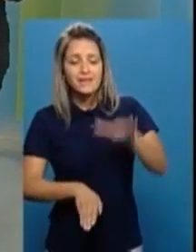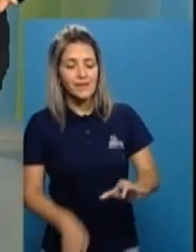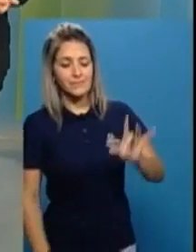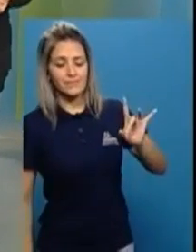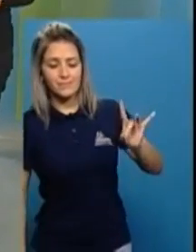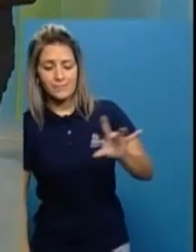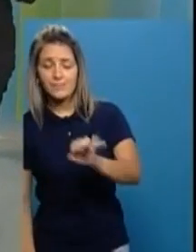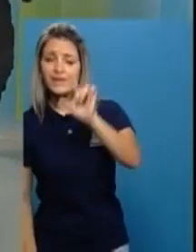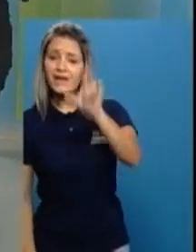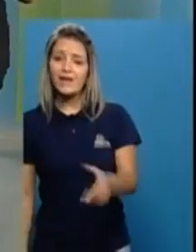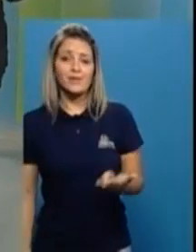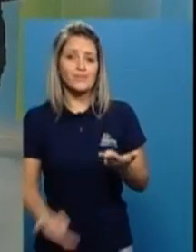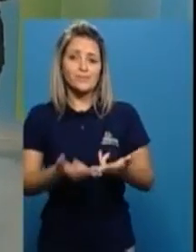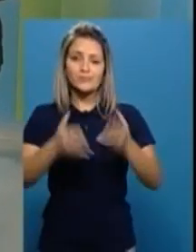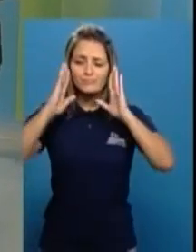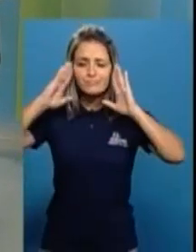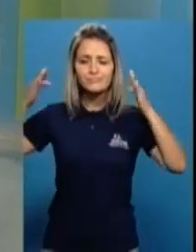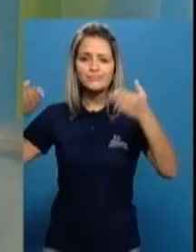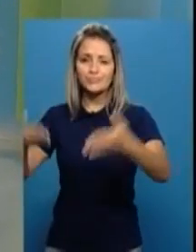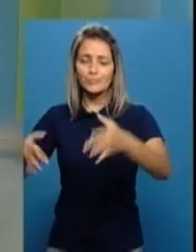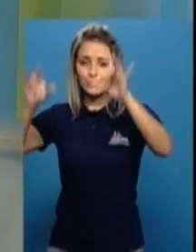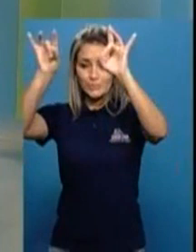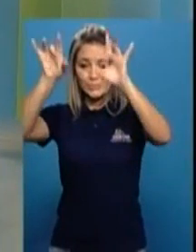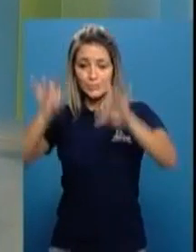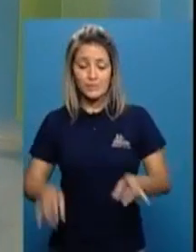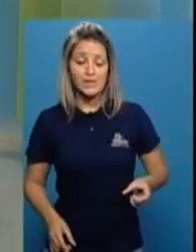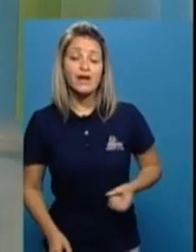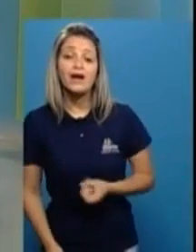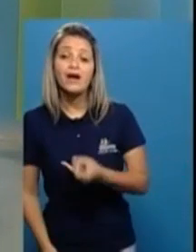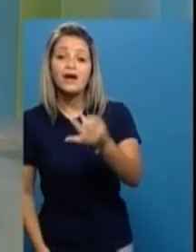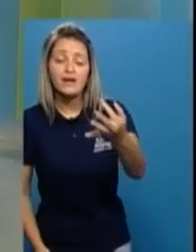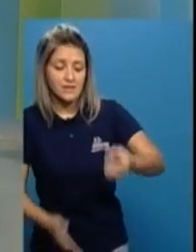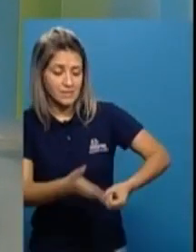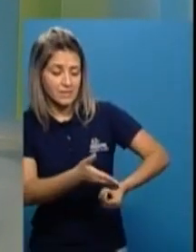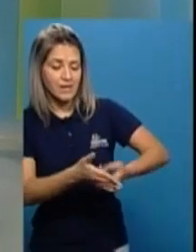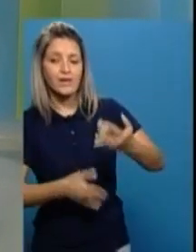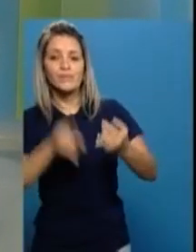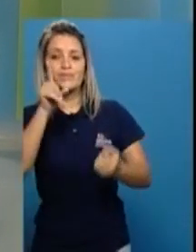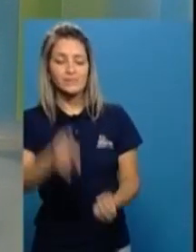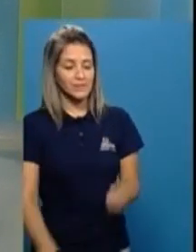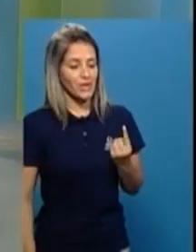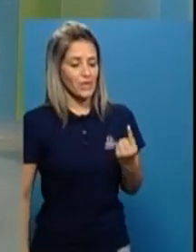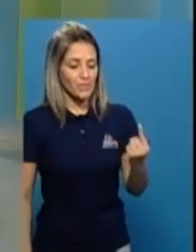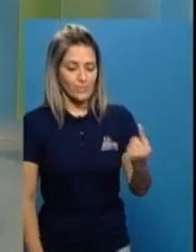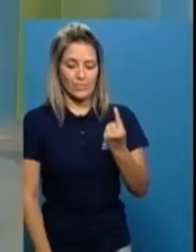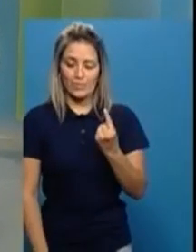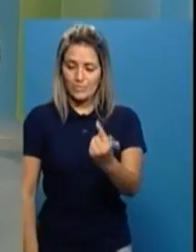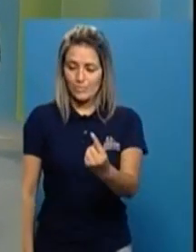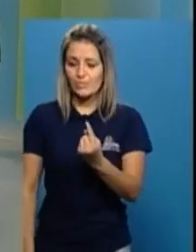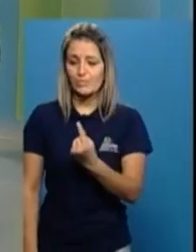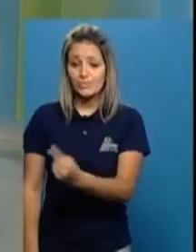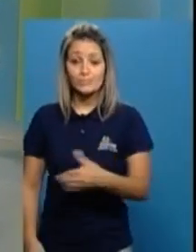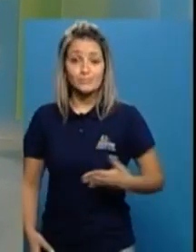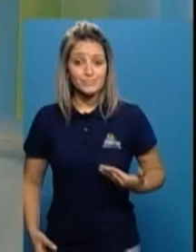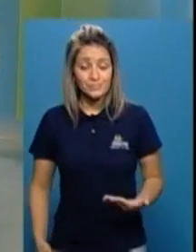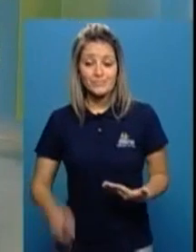uma utilização, para um cliente. O volume dele normalmente é unitário, portanto um produto sempre